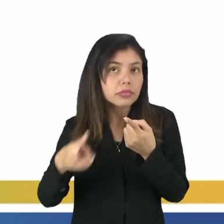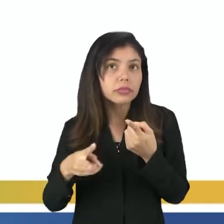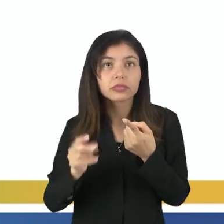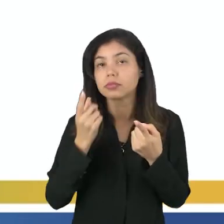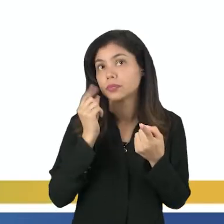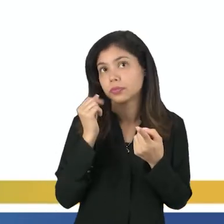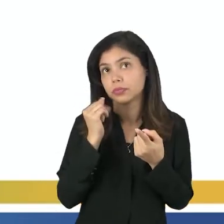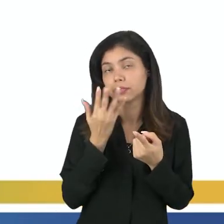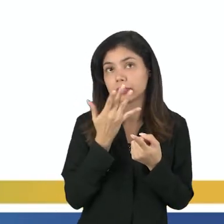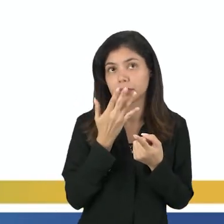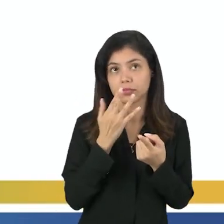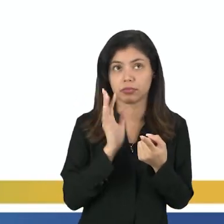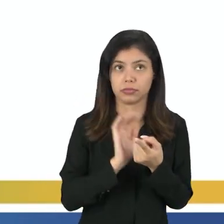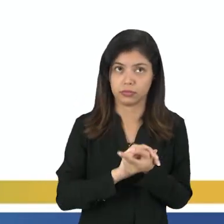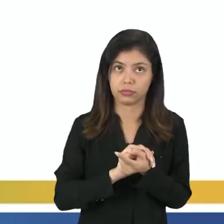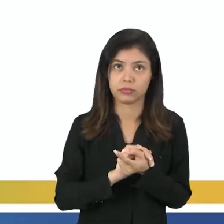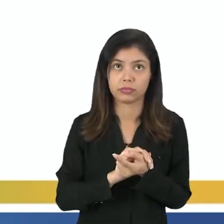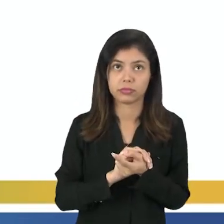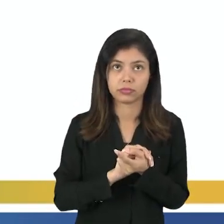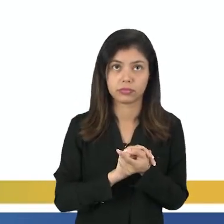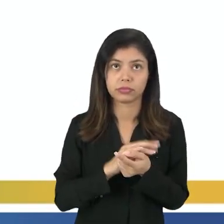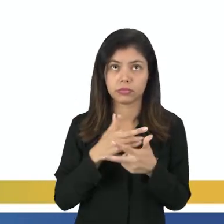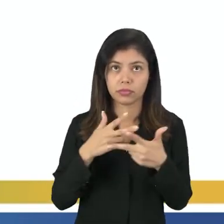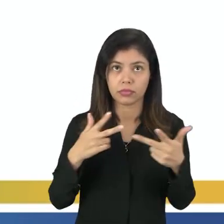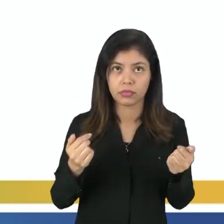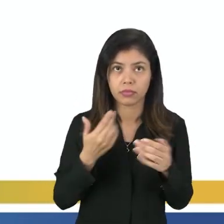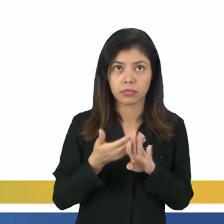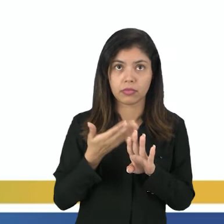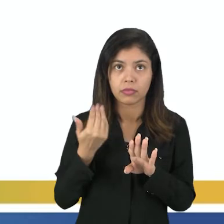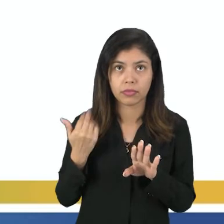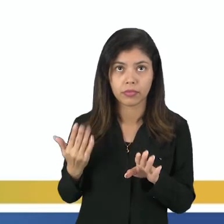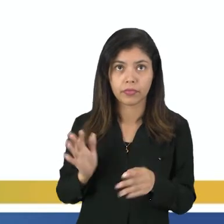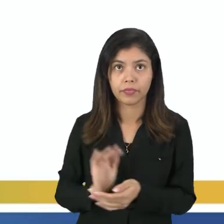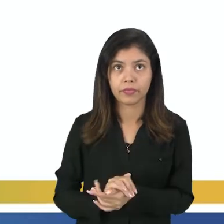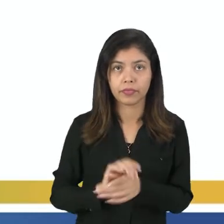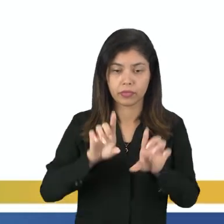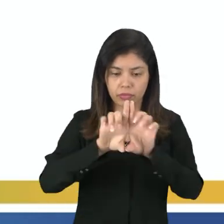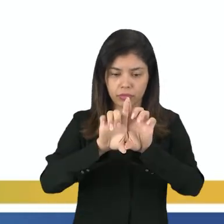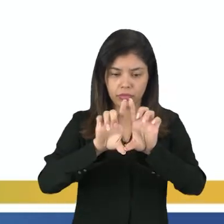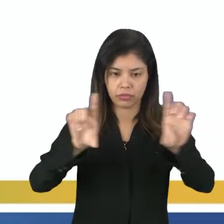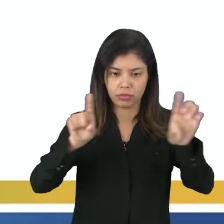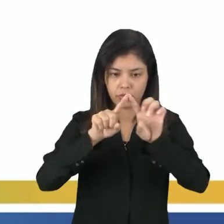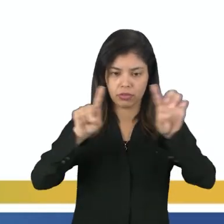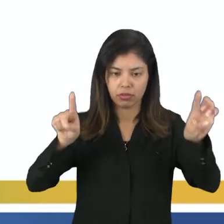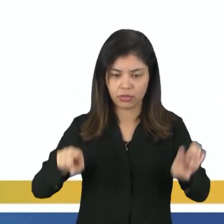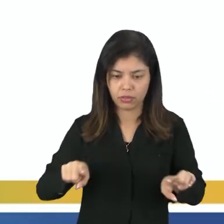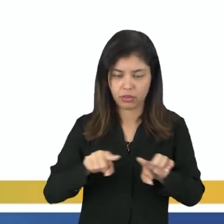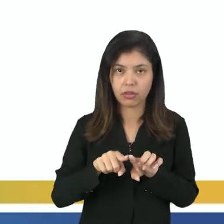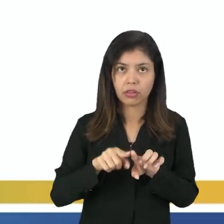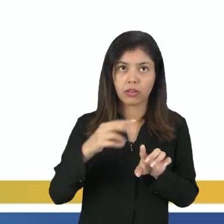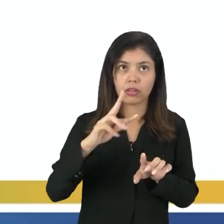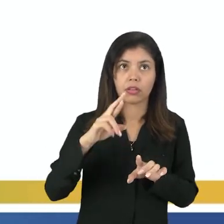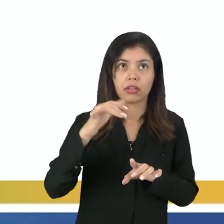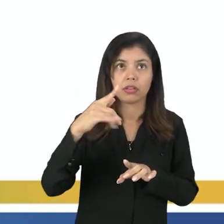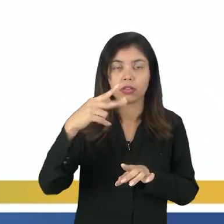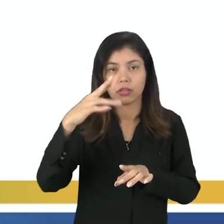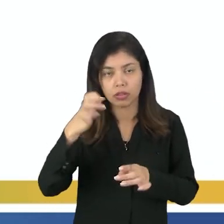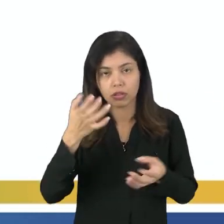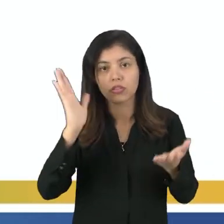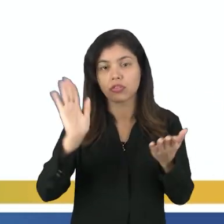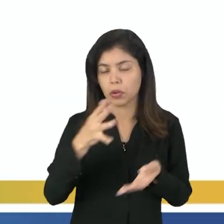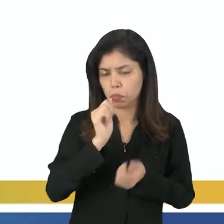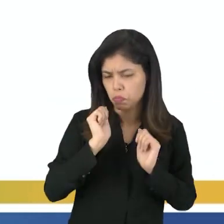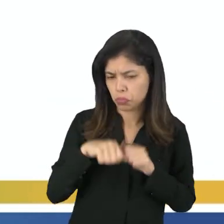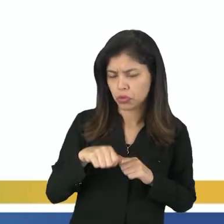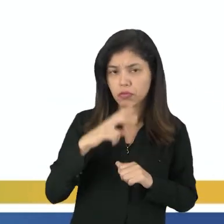um lápis, e aí tem um objeto antes do lápis, né? Esse meio é um meio transparente, já é